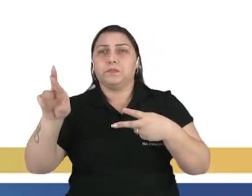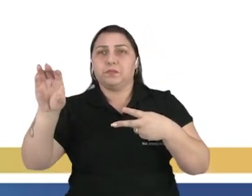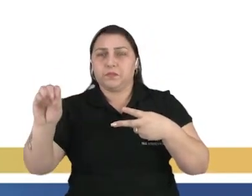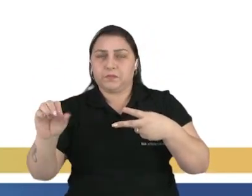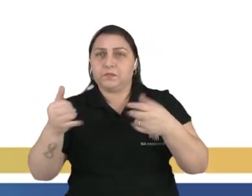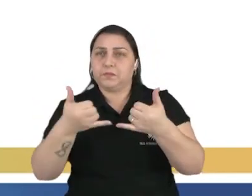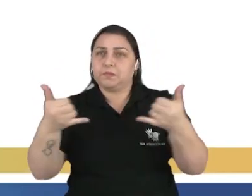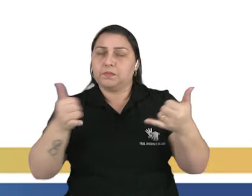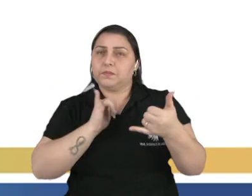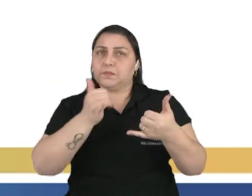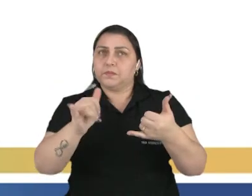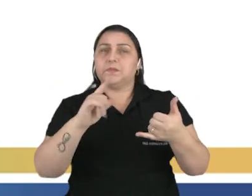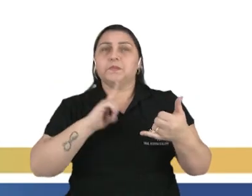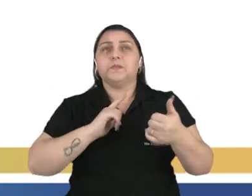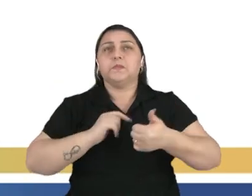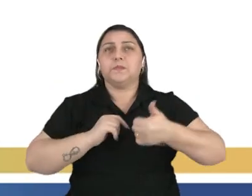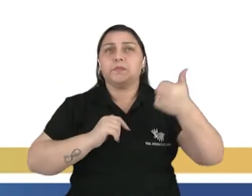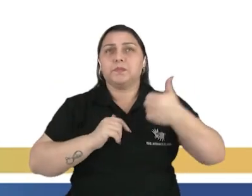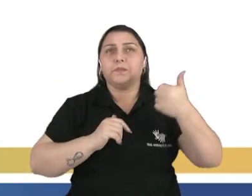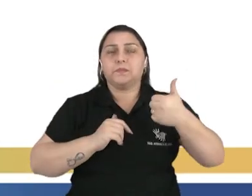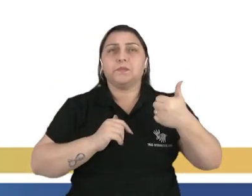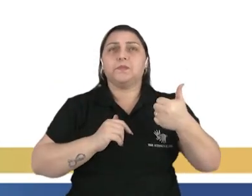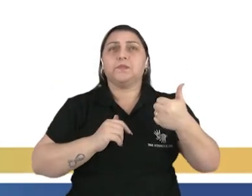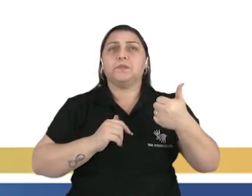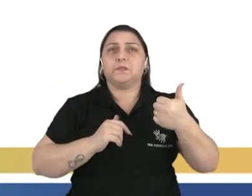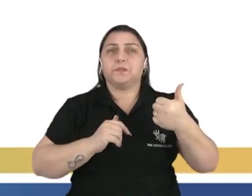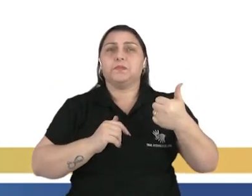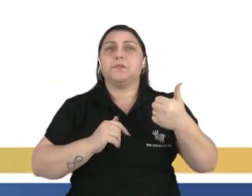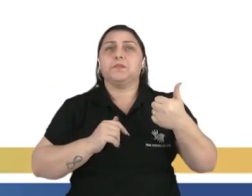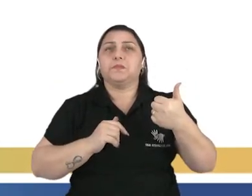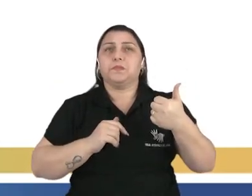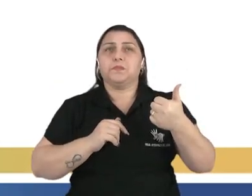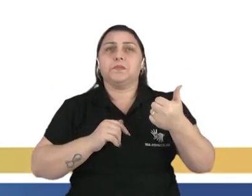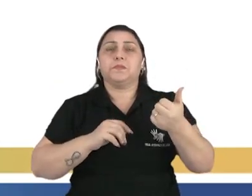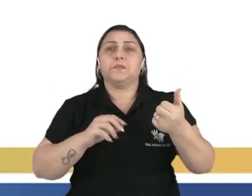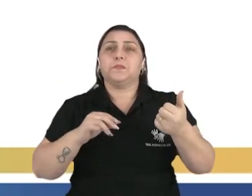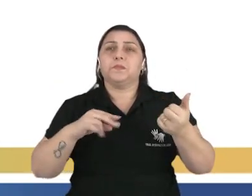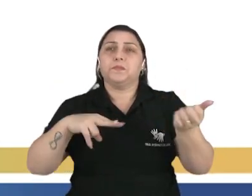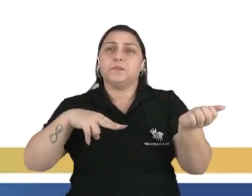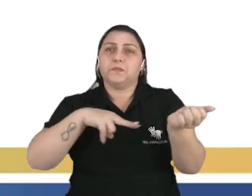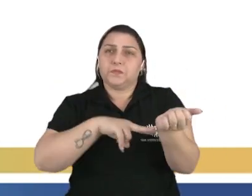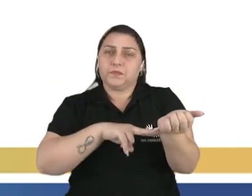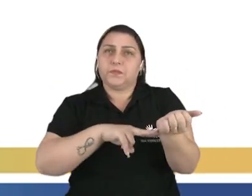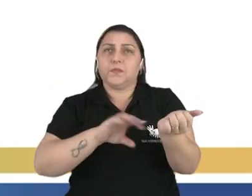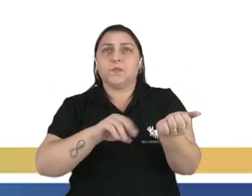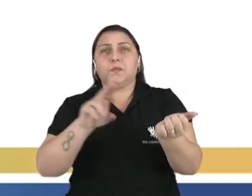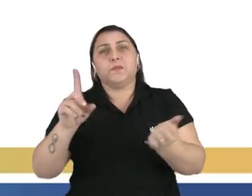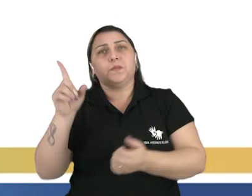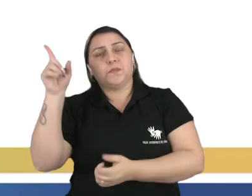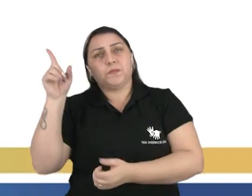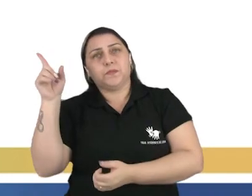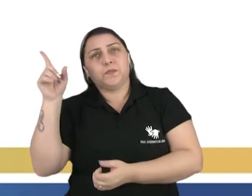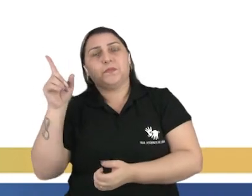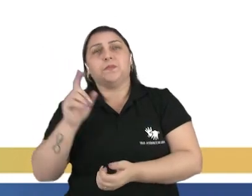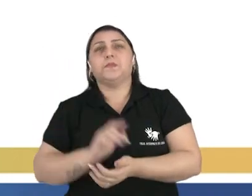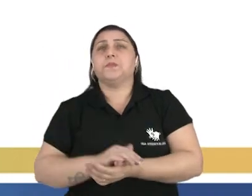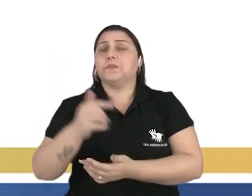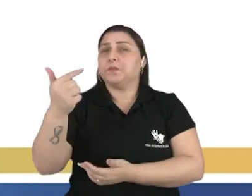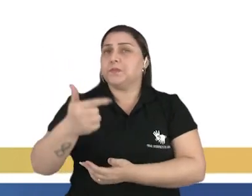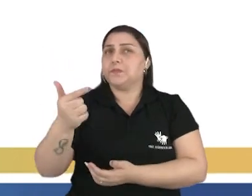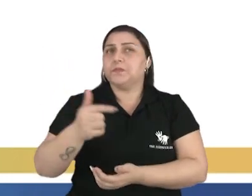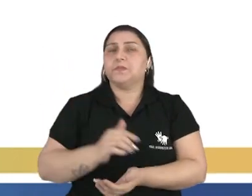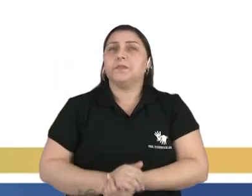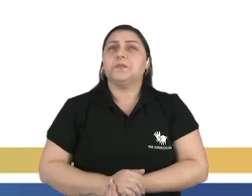corrente elétrica. Nós temos esse daqui, onde você coloca os terminais aqui, né, os fiozinhos, e liga no circuito, ou esse